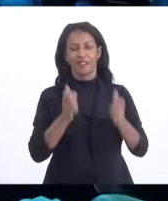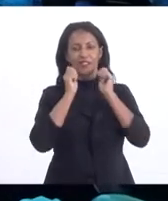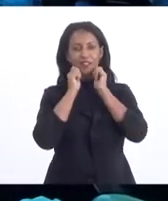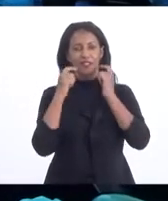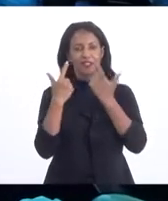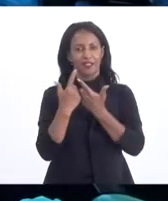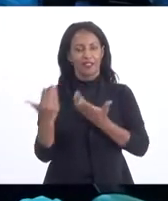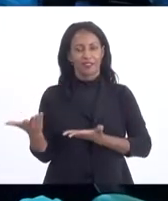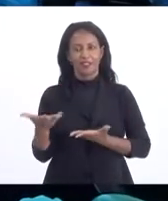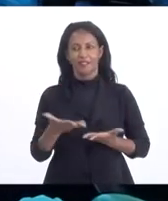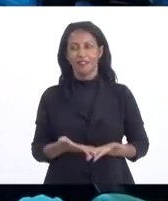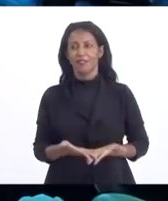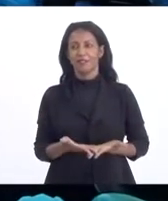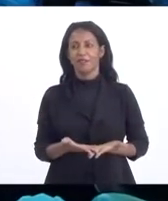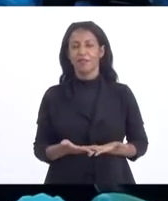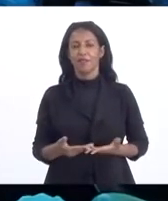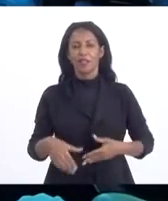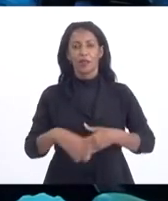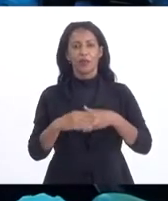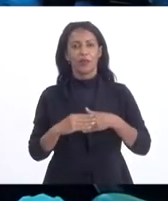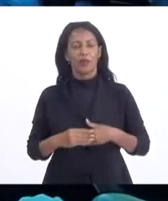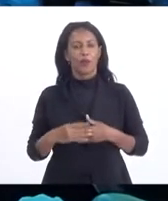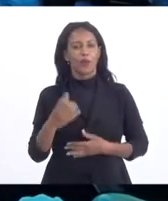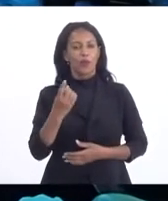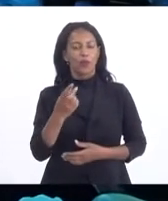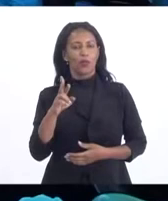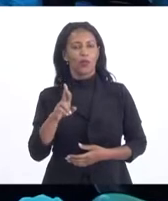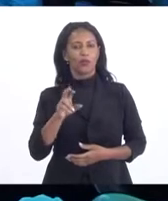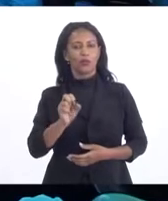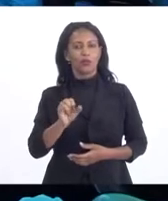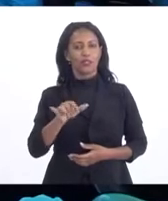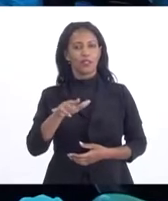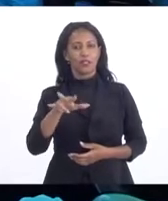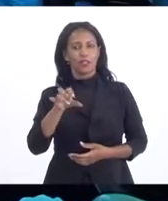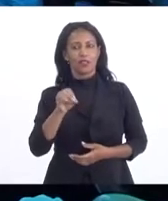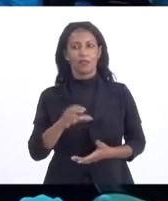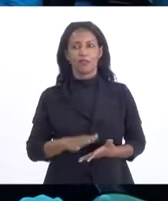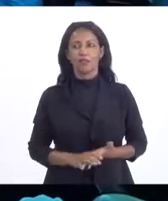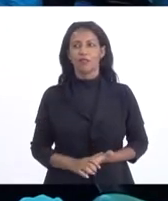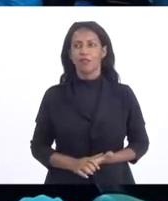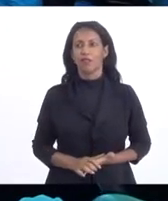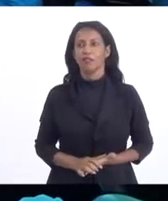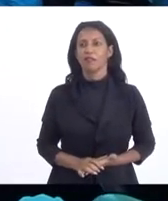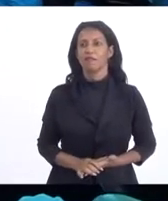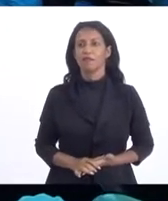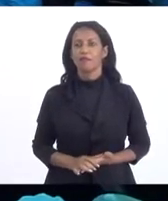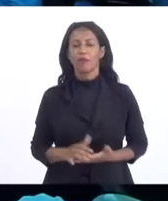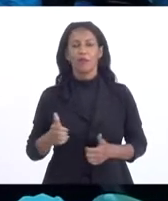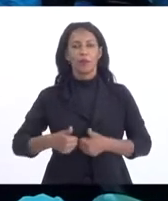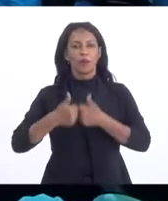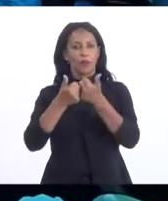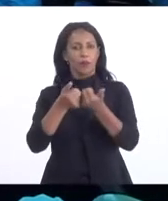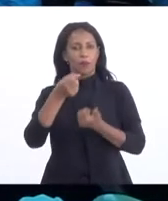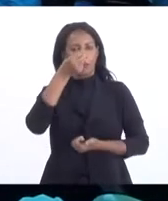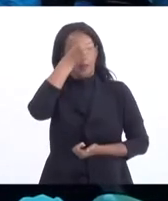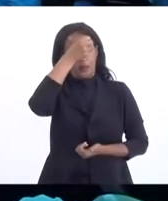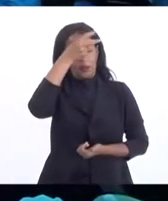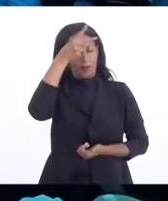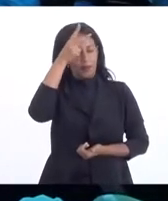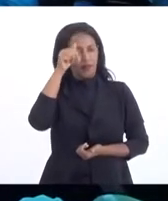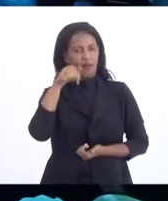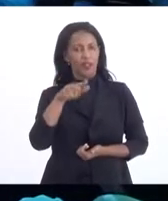nós. Quero saudar o doutor Silvestre, saudando a todos os prefeitos. É o melhor prefeito de Varsóvia já